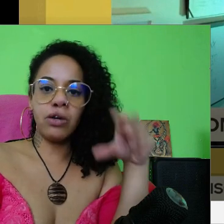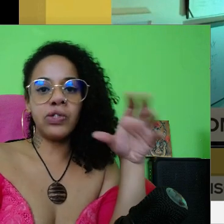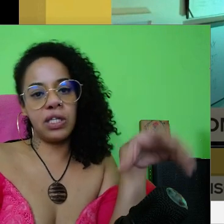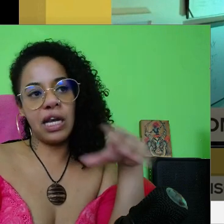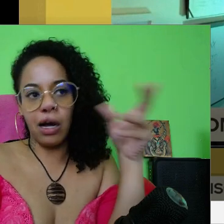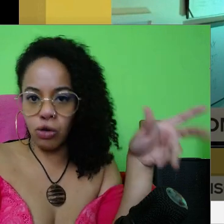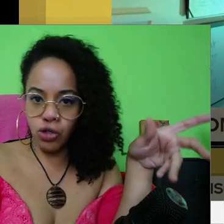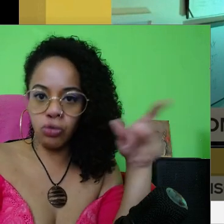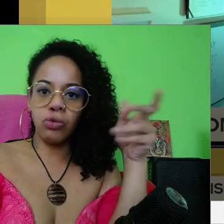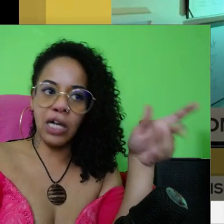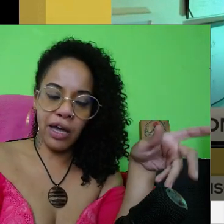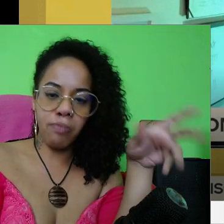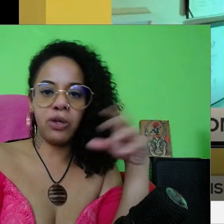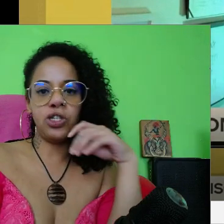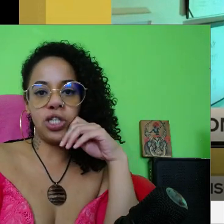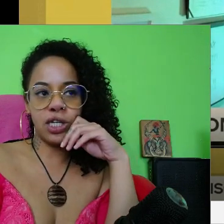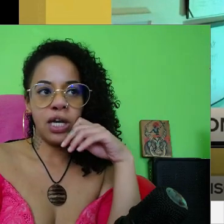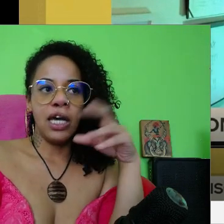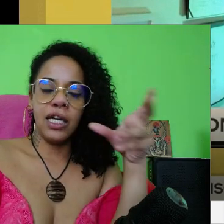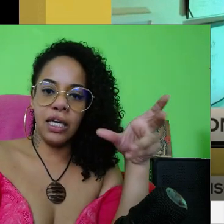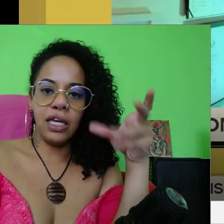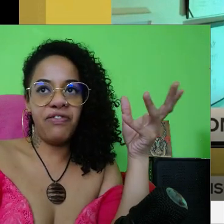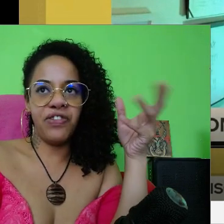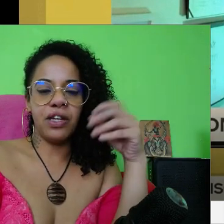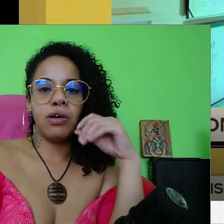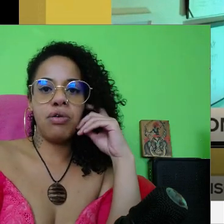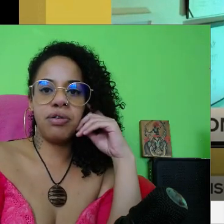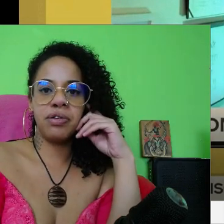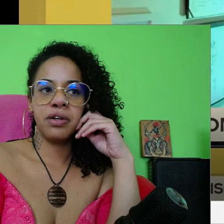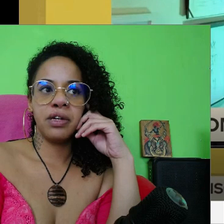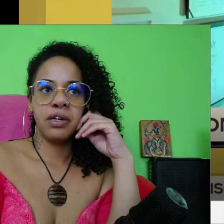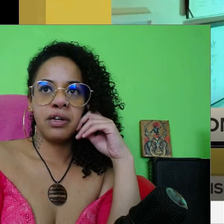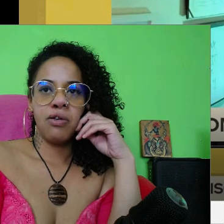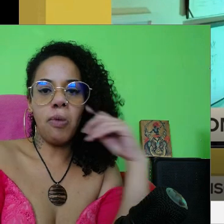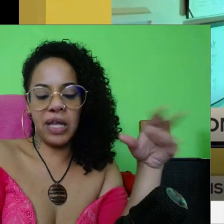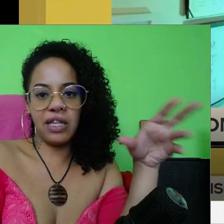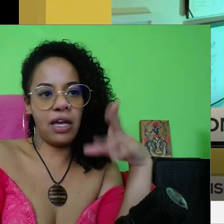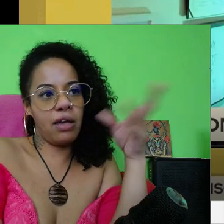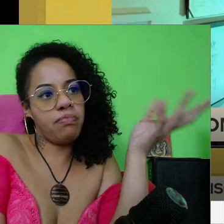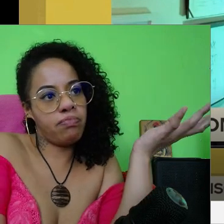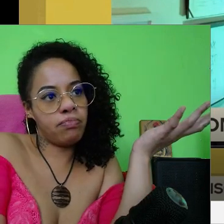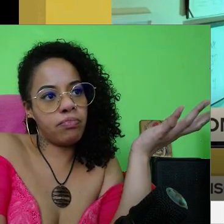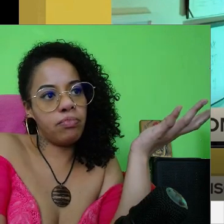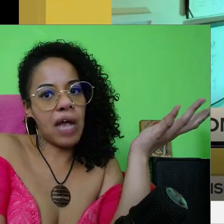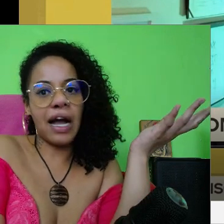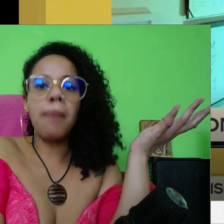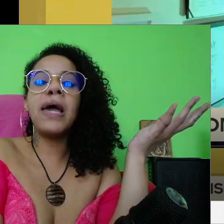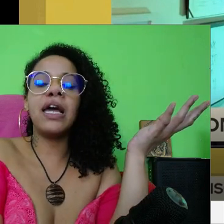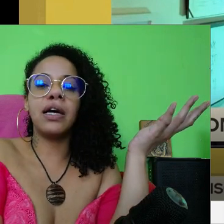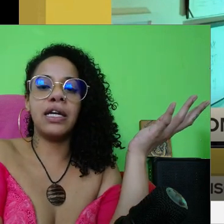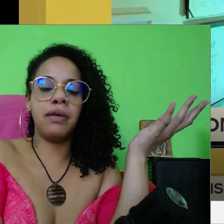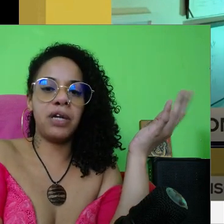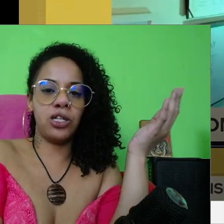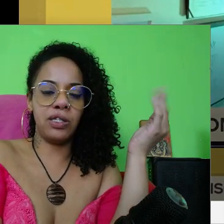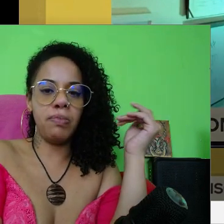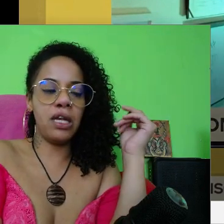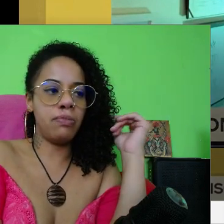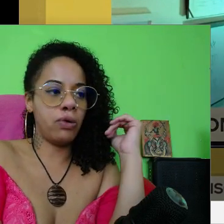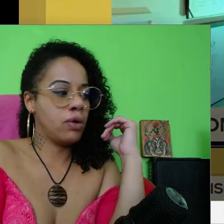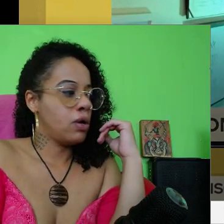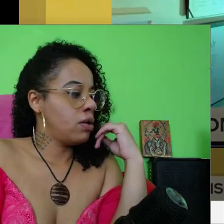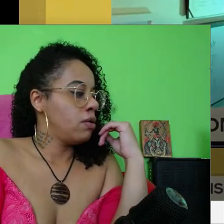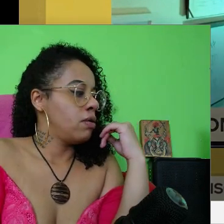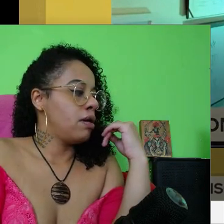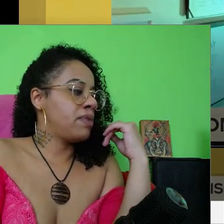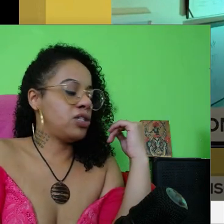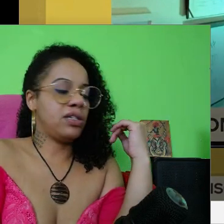sem considerar a conjuntura real politique e enfim o PT é capenga né para dizer o